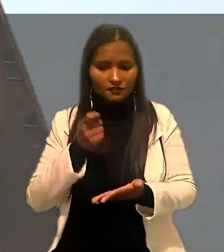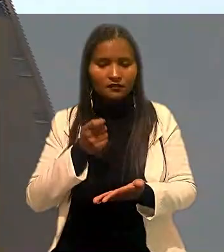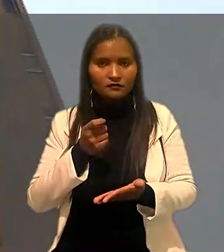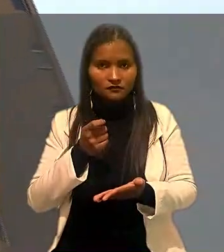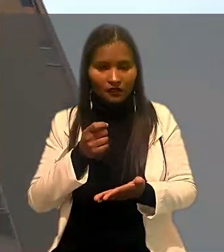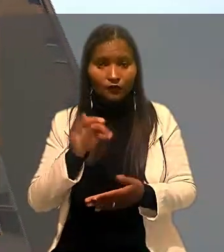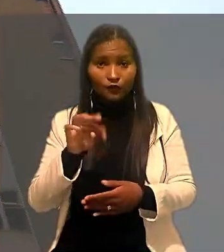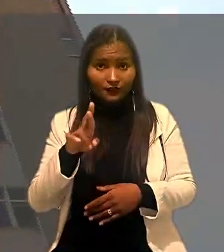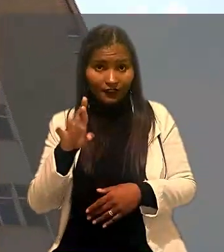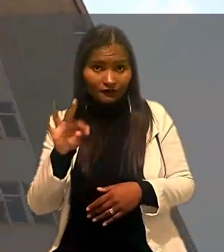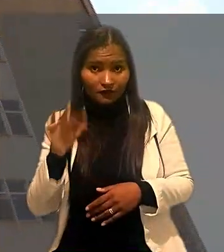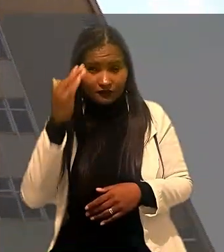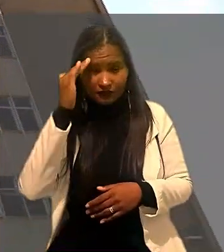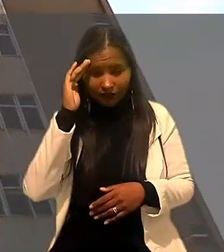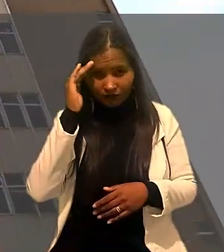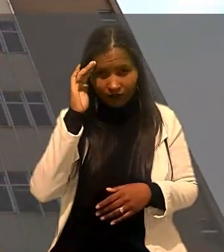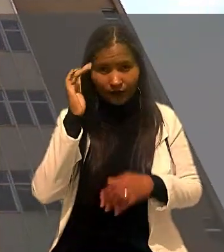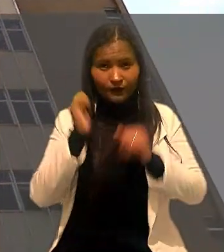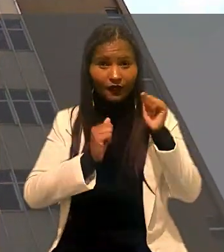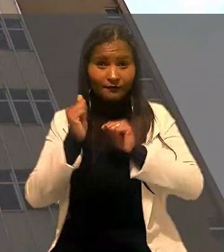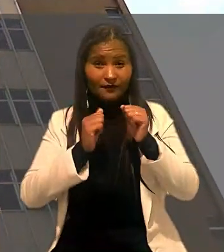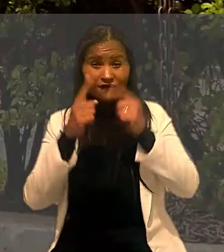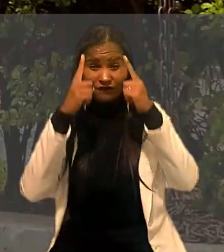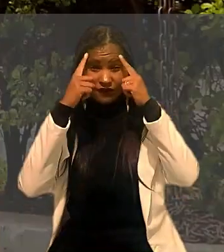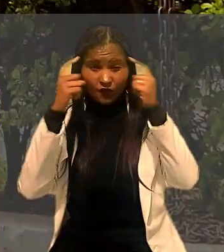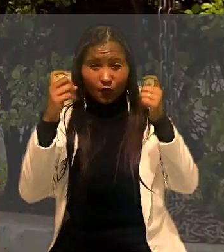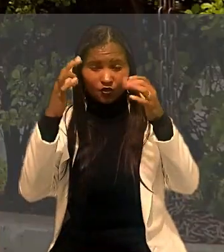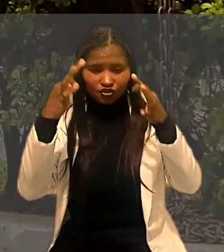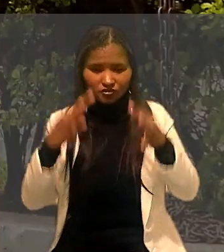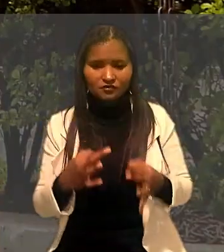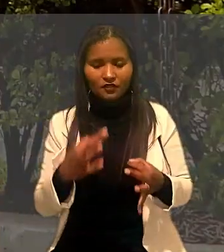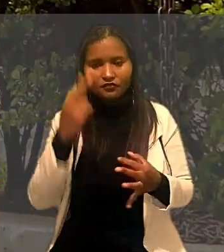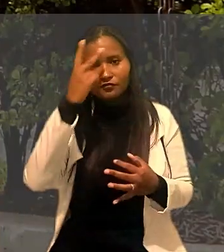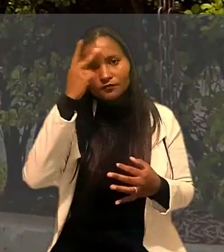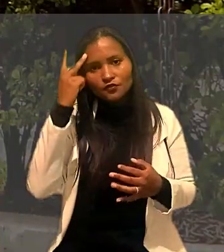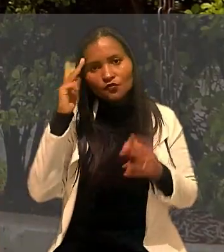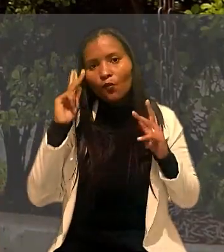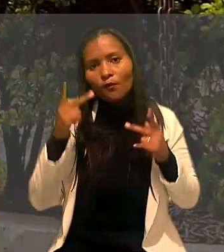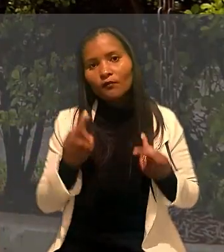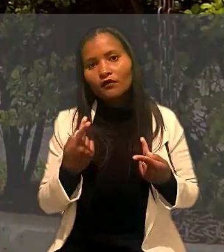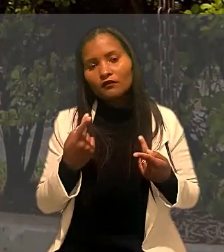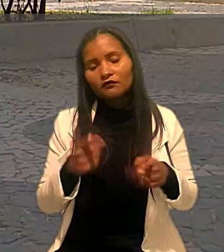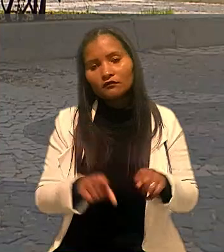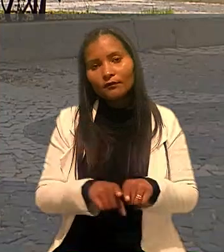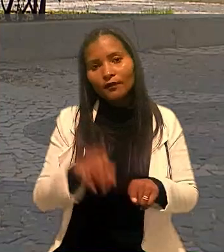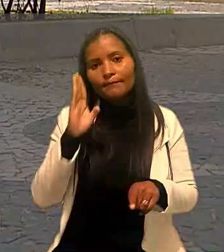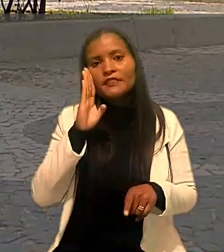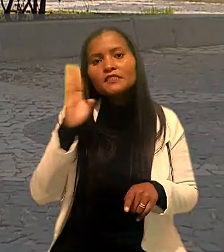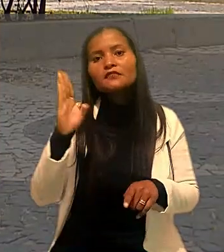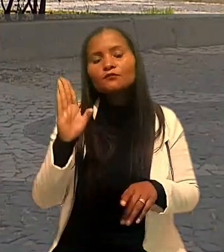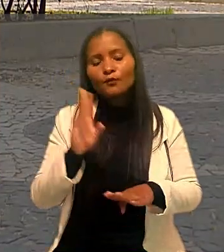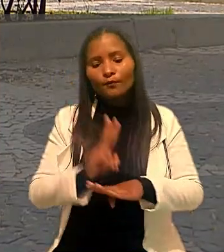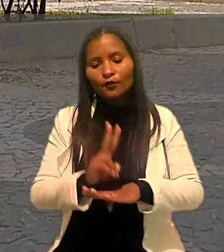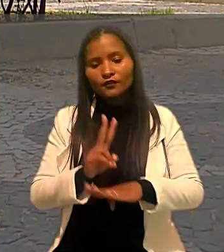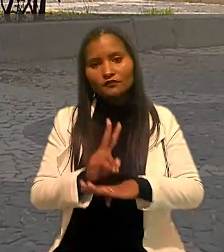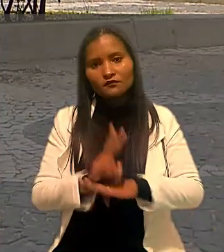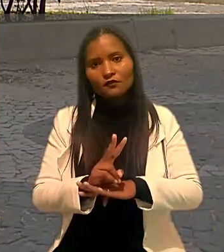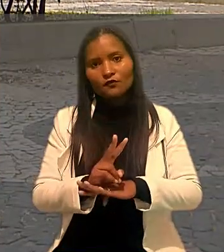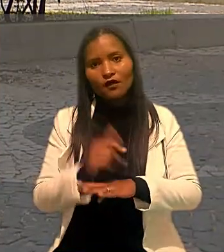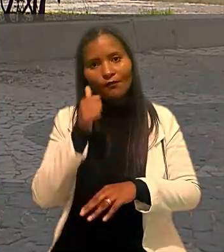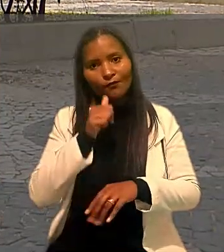manteve a sentença. O TRT entendeu que a empresa violou a dignidade da pessoa humana e o princípio de